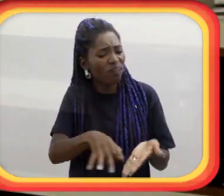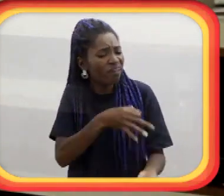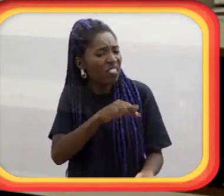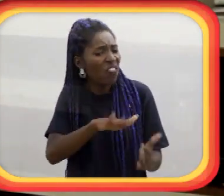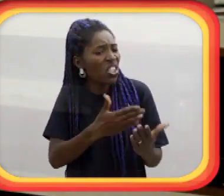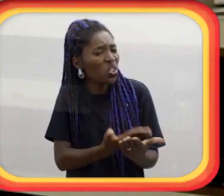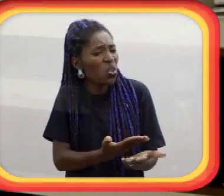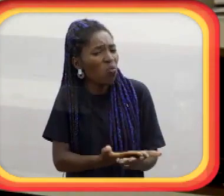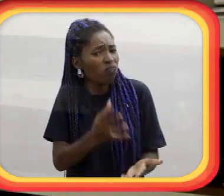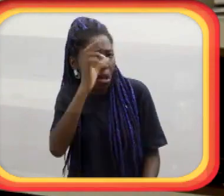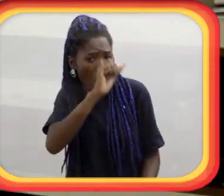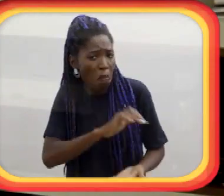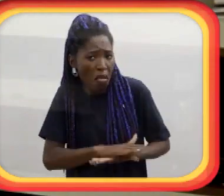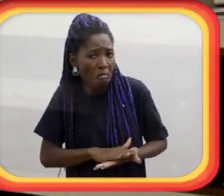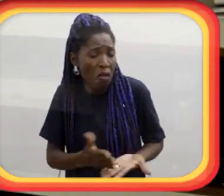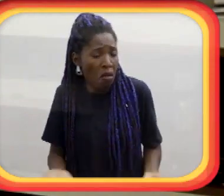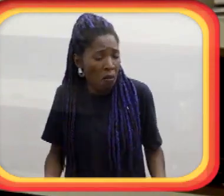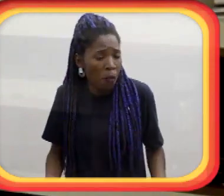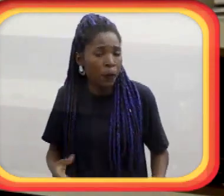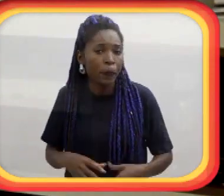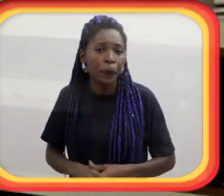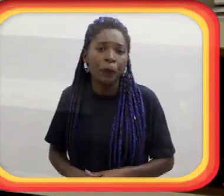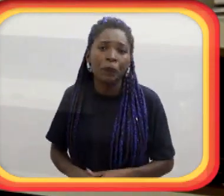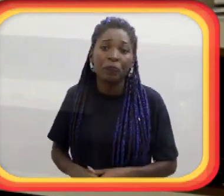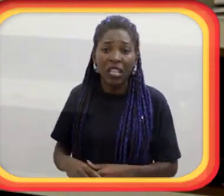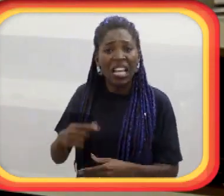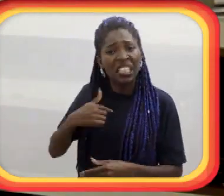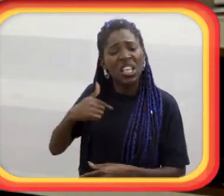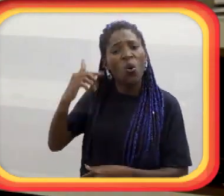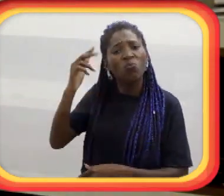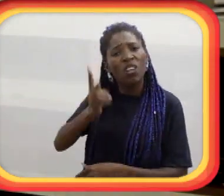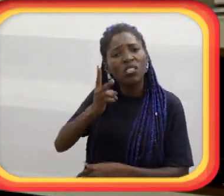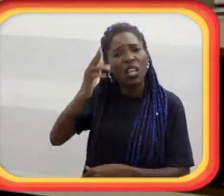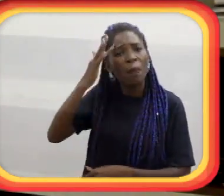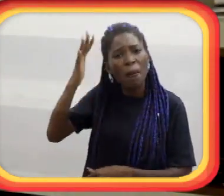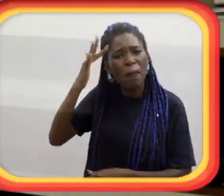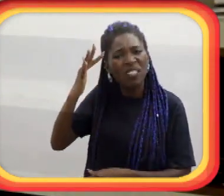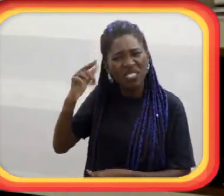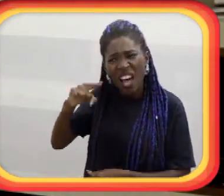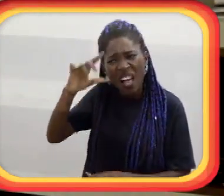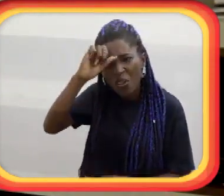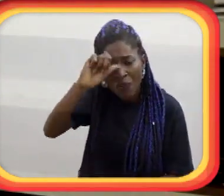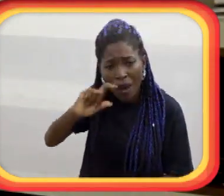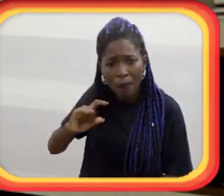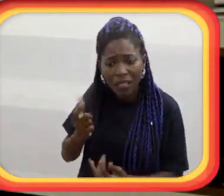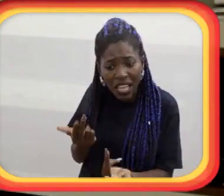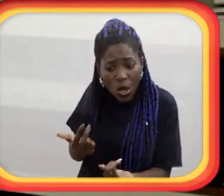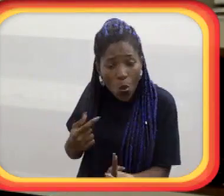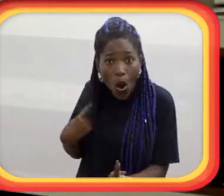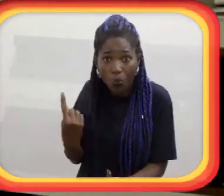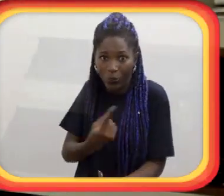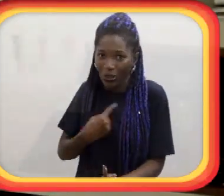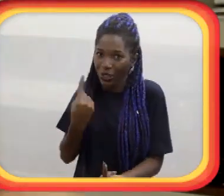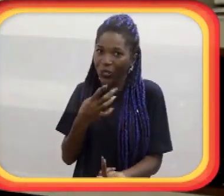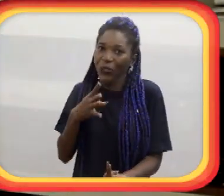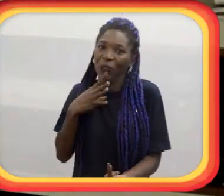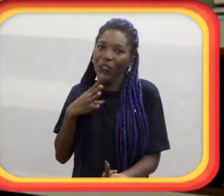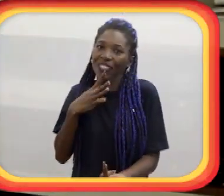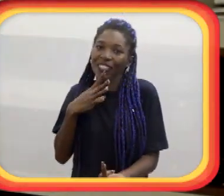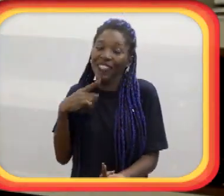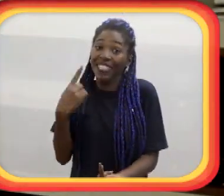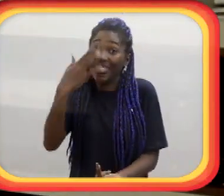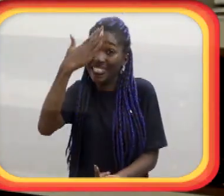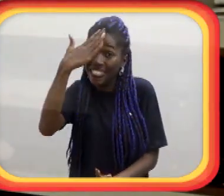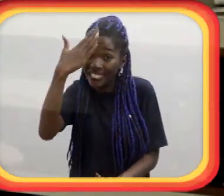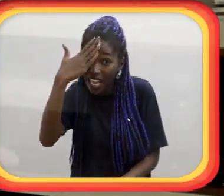matriculá-la na escola? Ela não vai aprender. E eu sempre penso nisso, né? Ela não vai aprender do jeito que a gente conhece,